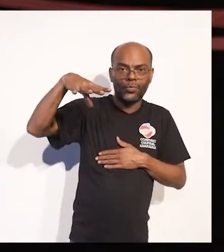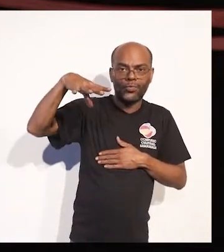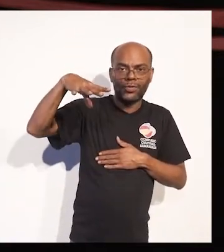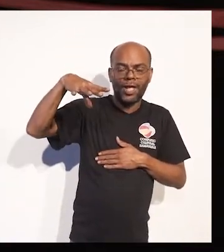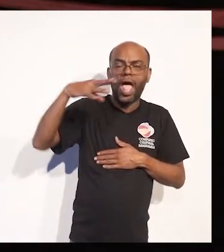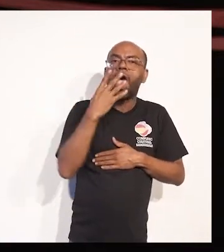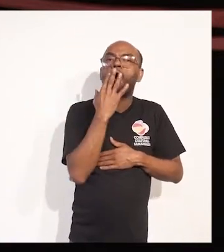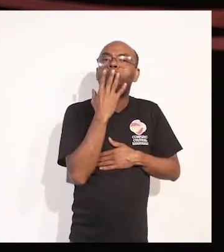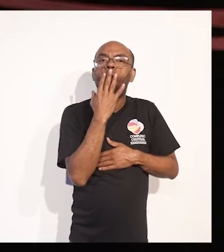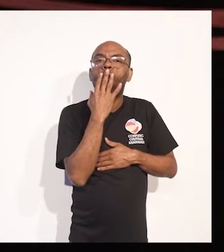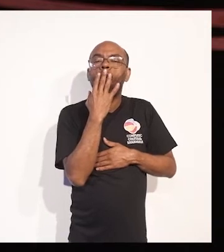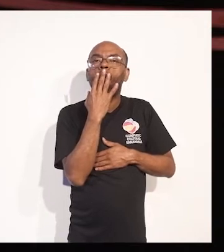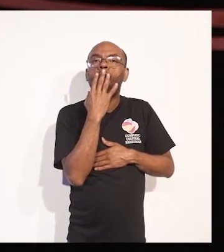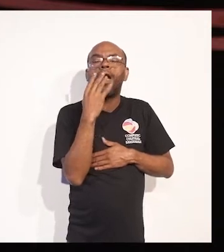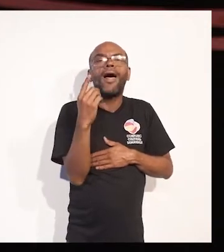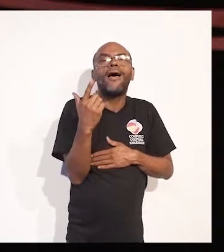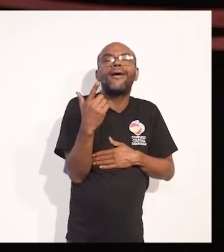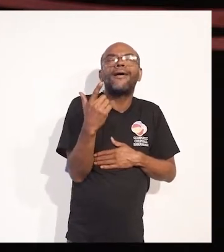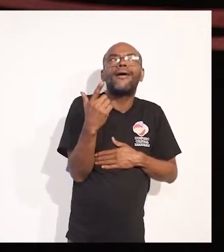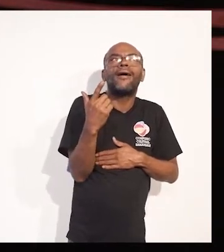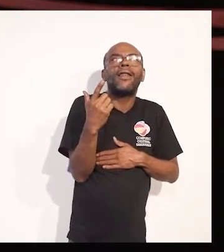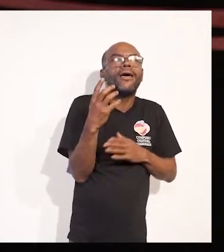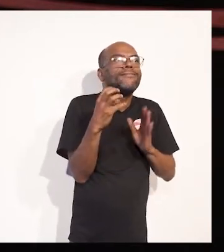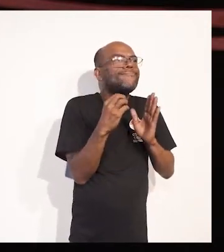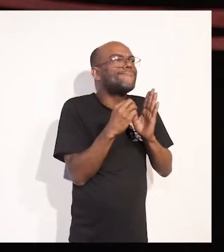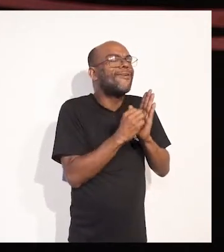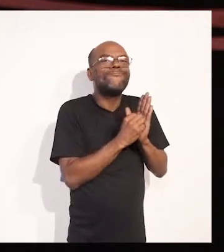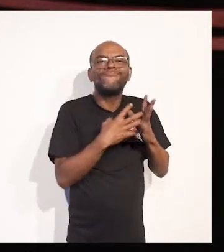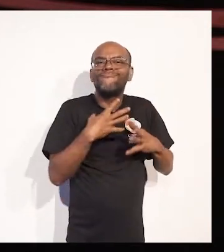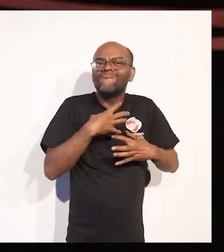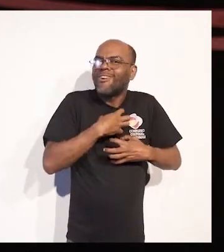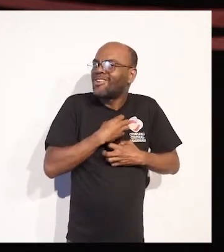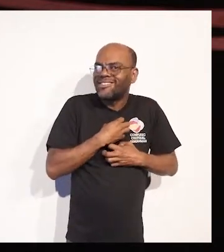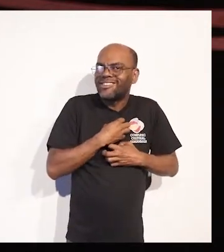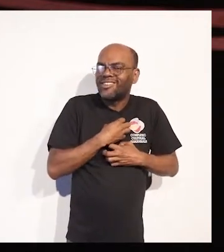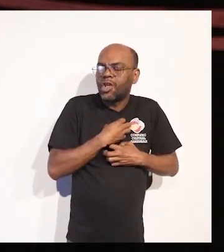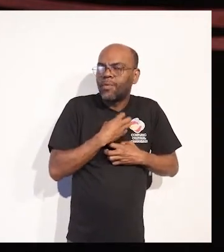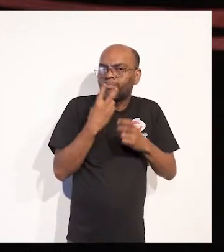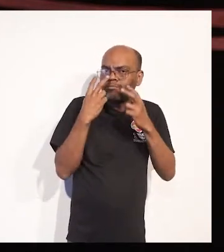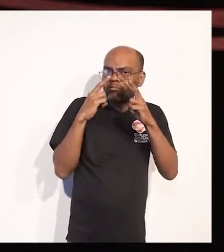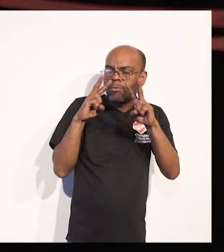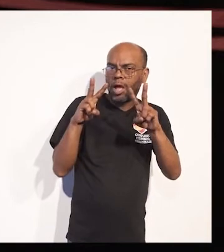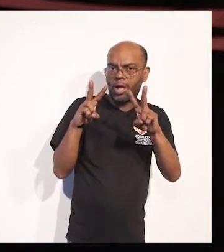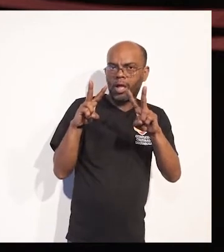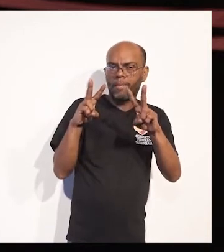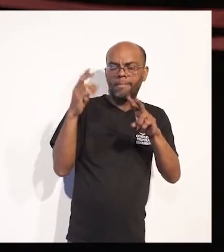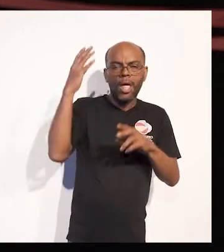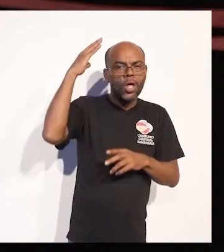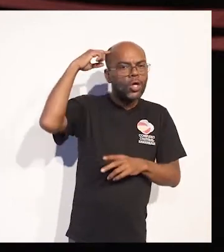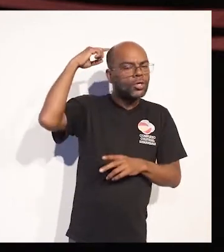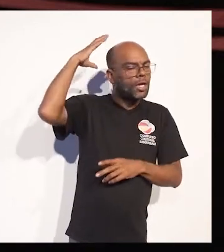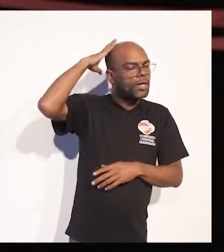a cor não existe fisicamente. Ela é uma sensação cromática decifrada pelo